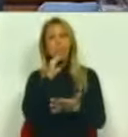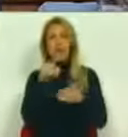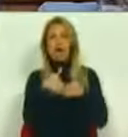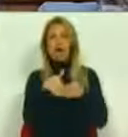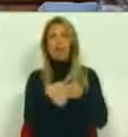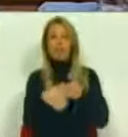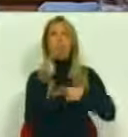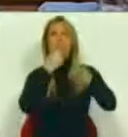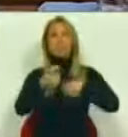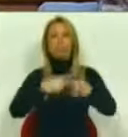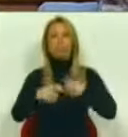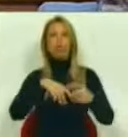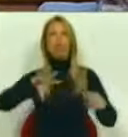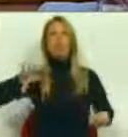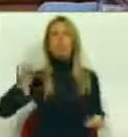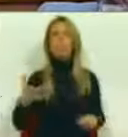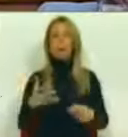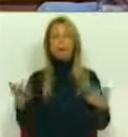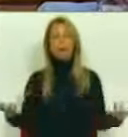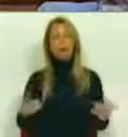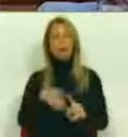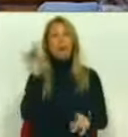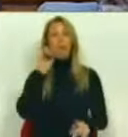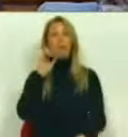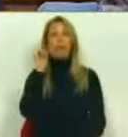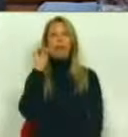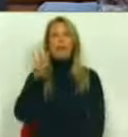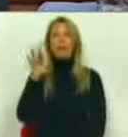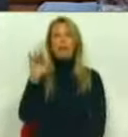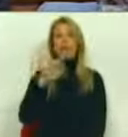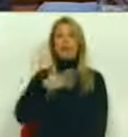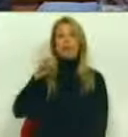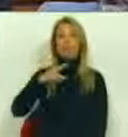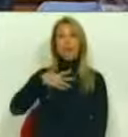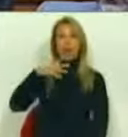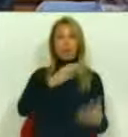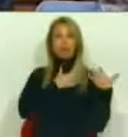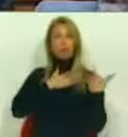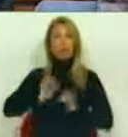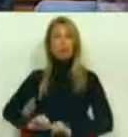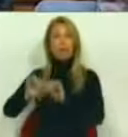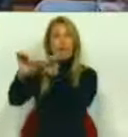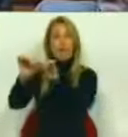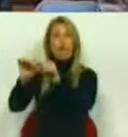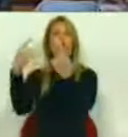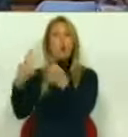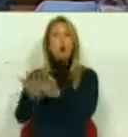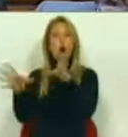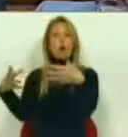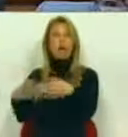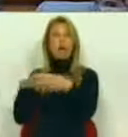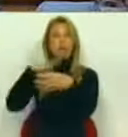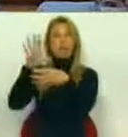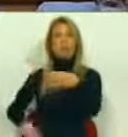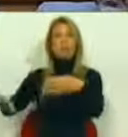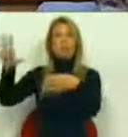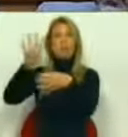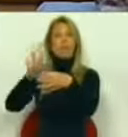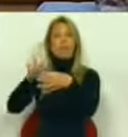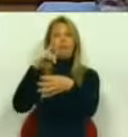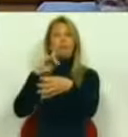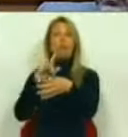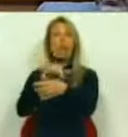avaliação importará, especialmente ao Infarmed, enquanto organismo nacional competente para aferir a vantagem terapêutica dos